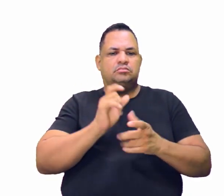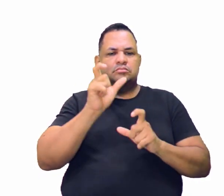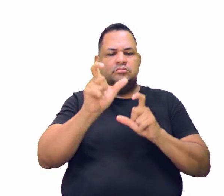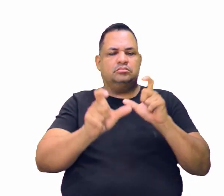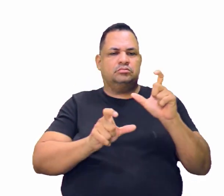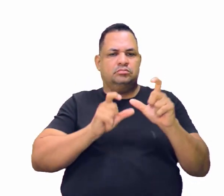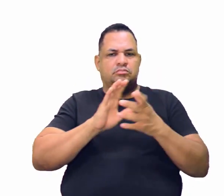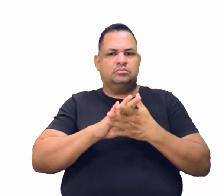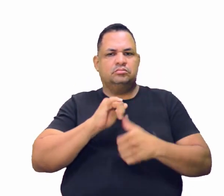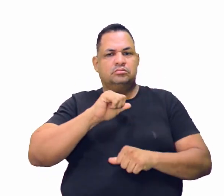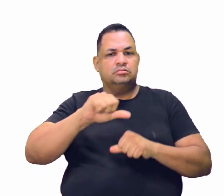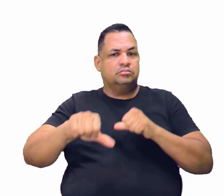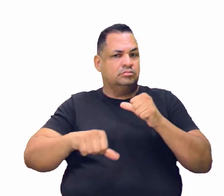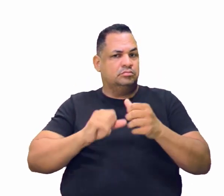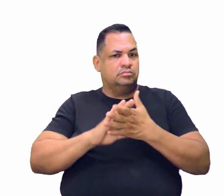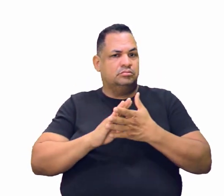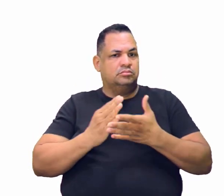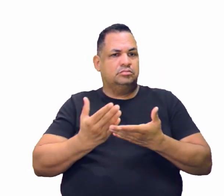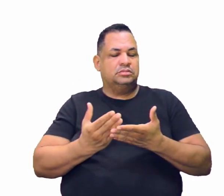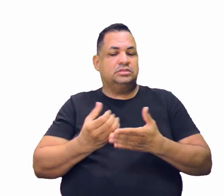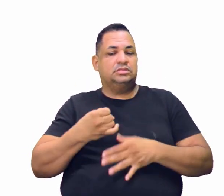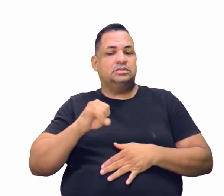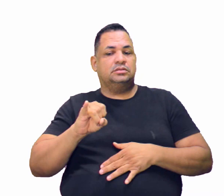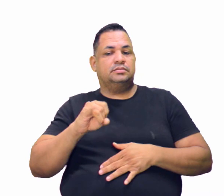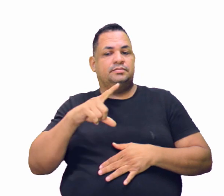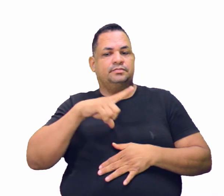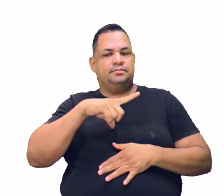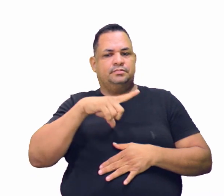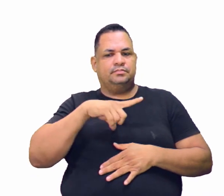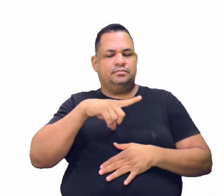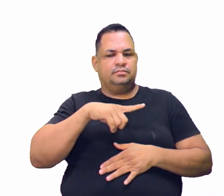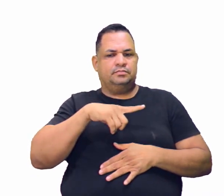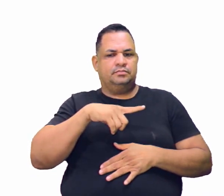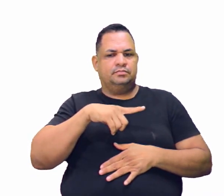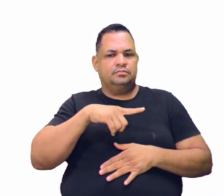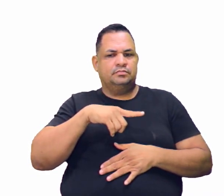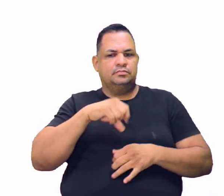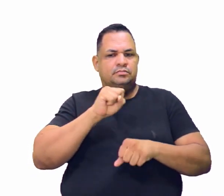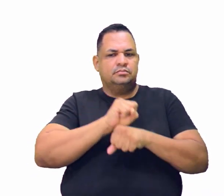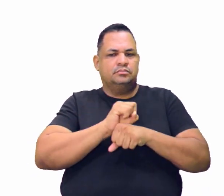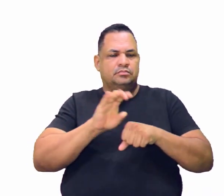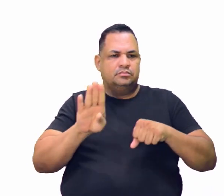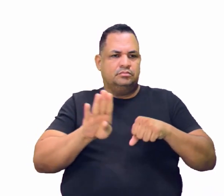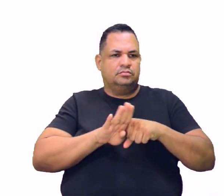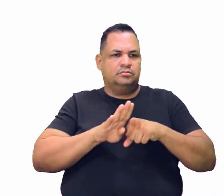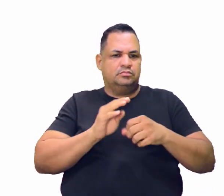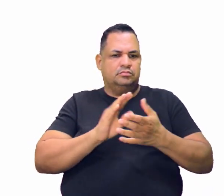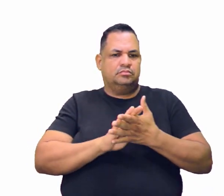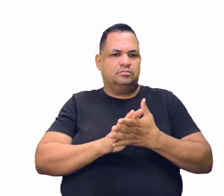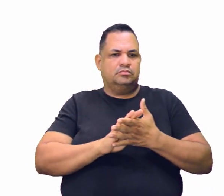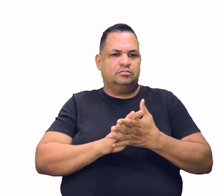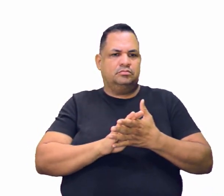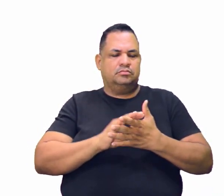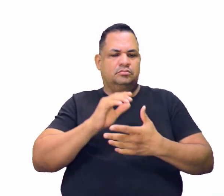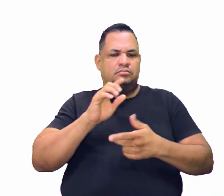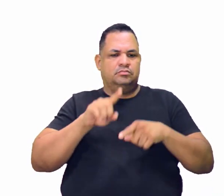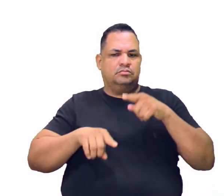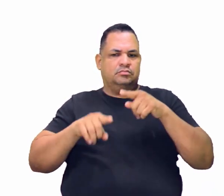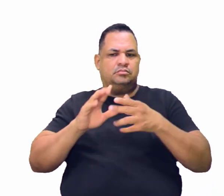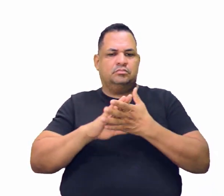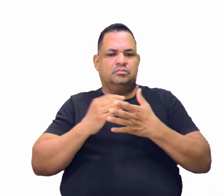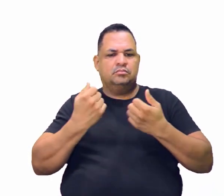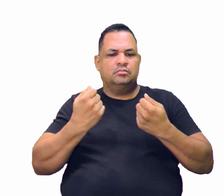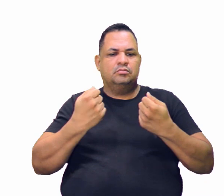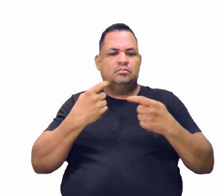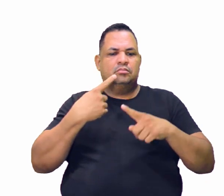advérbio invariável. Se tiver na frente um substantivo, vai ser o quê? Variável, porque vai